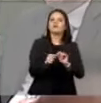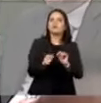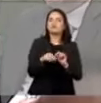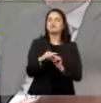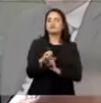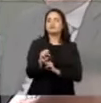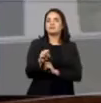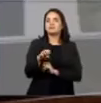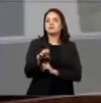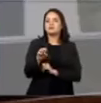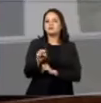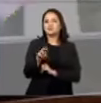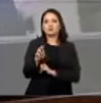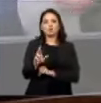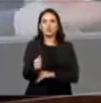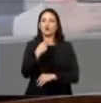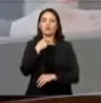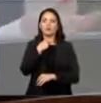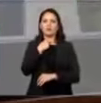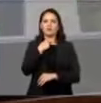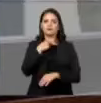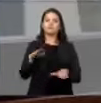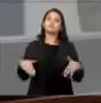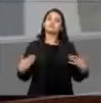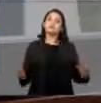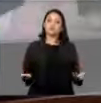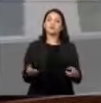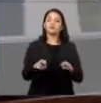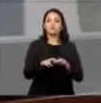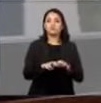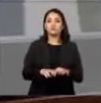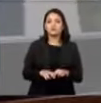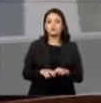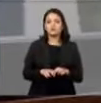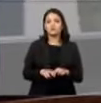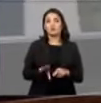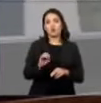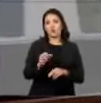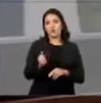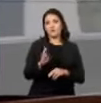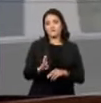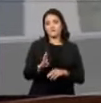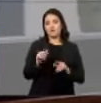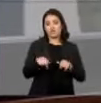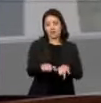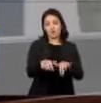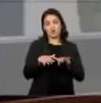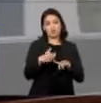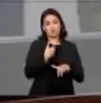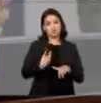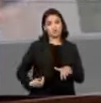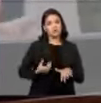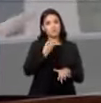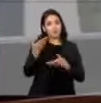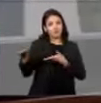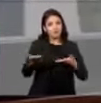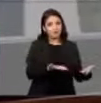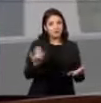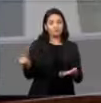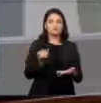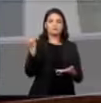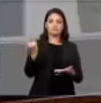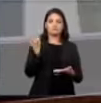fazer. Então, com essas colocações, Vossa Excelência está vendo que a OAB considera essa audiência pública muito bem-vinda, importante, e nós